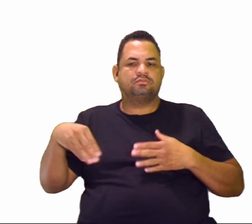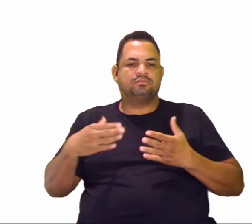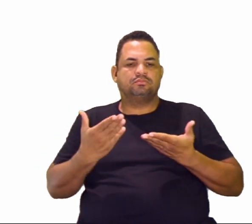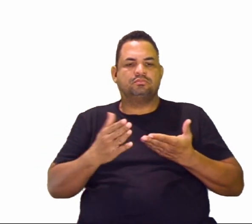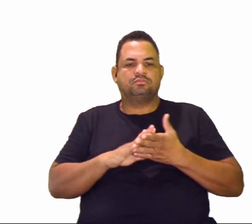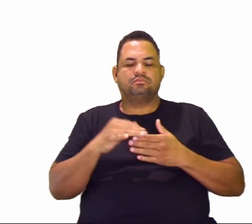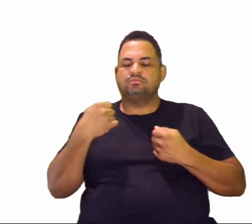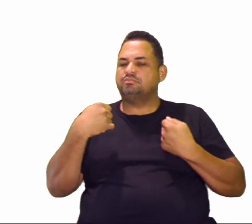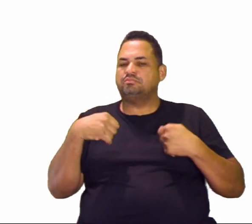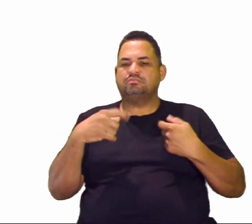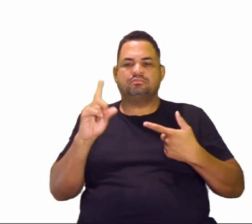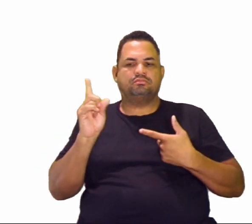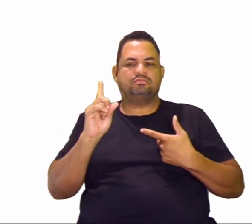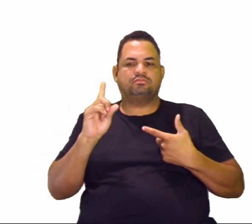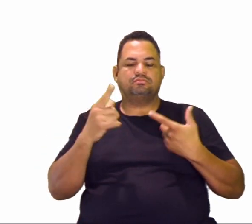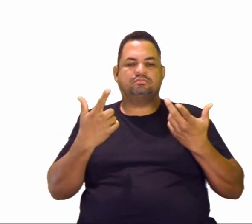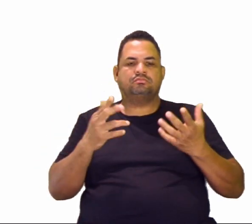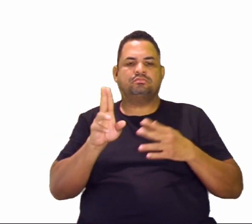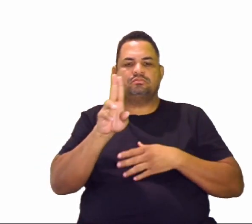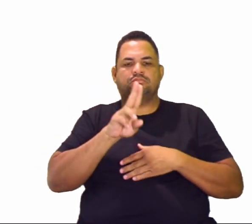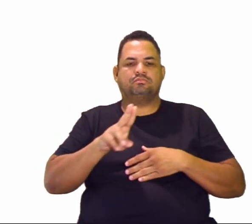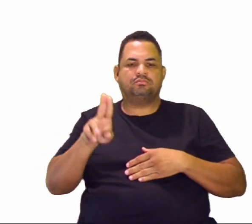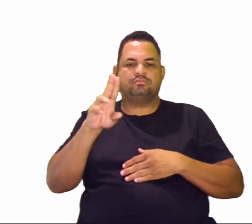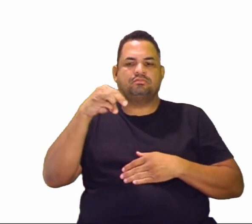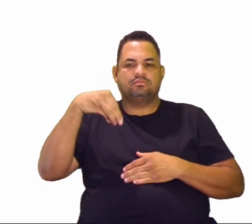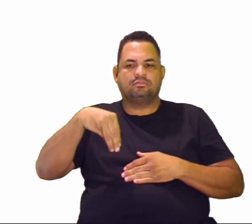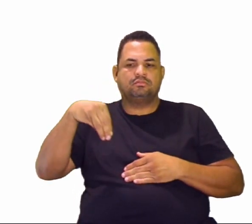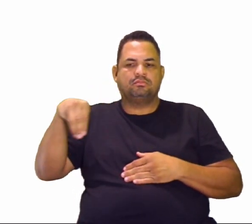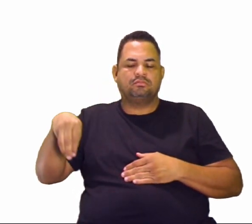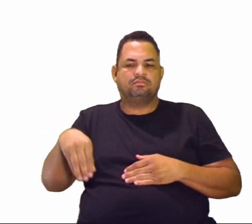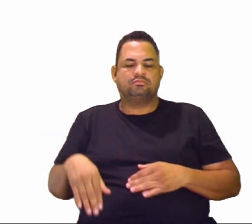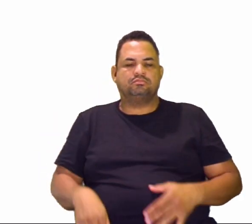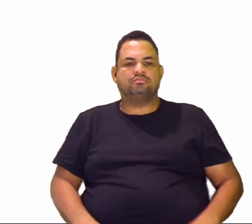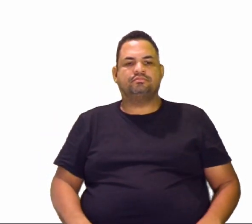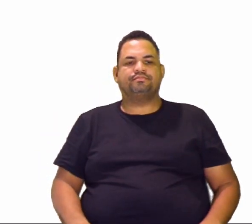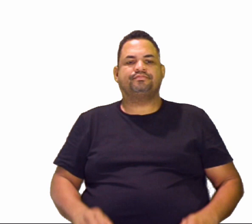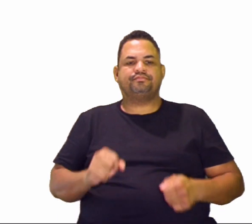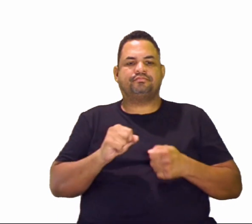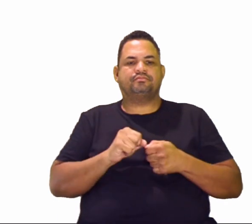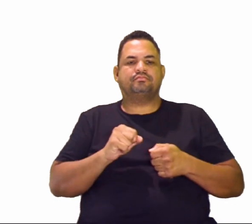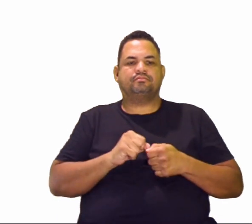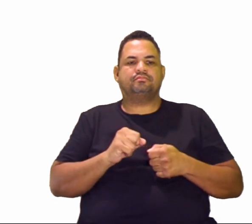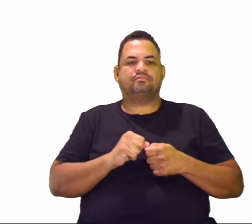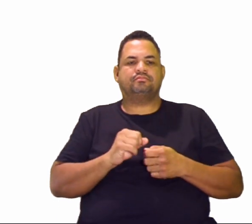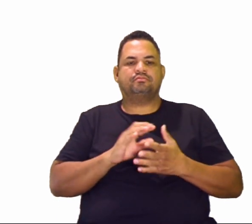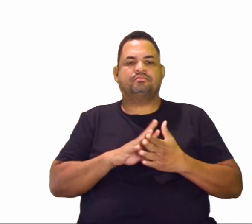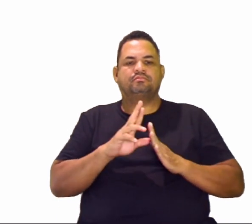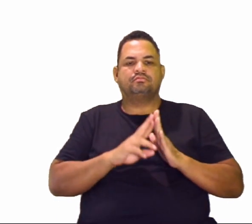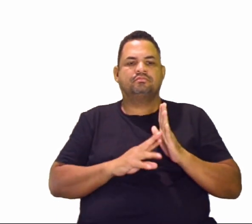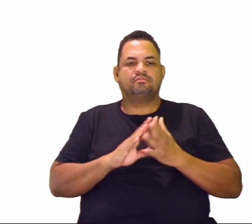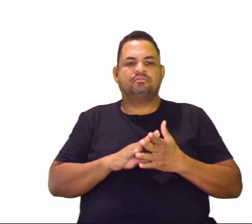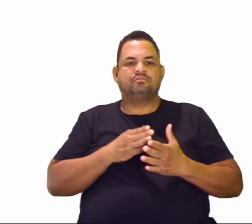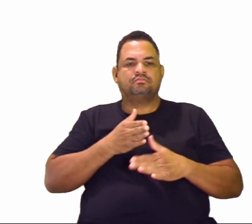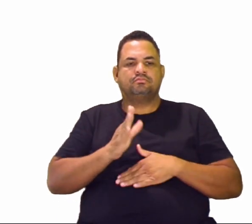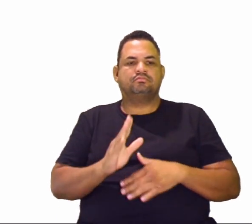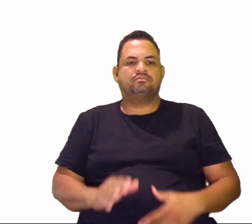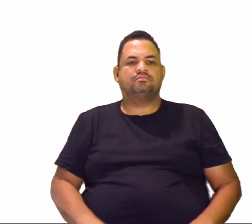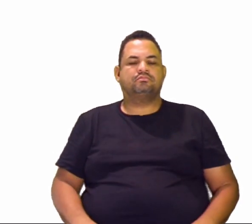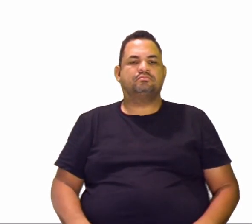portanto, não precisa utilizar massa molar. E aí você faz a regra de 3